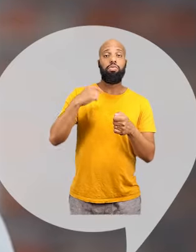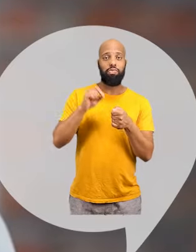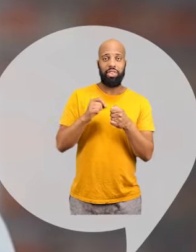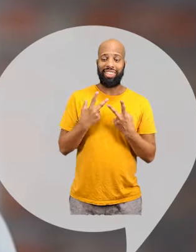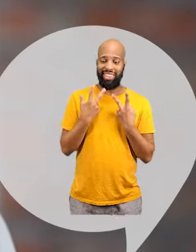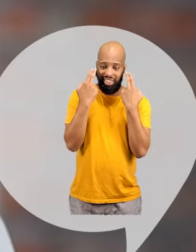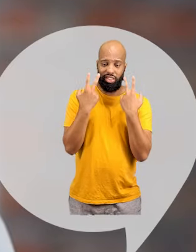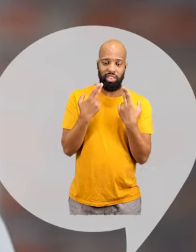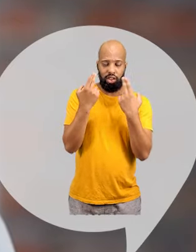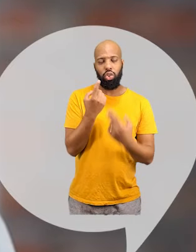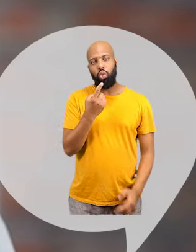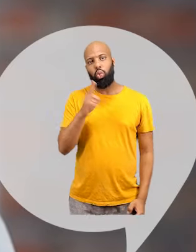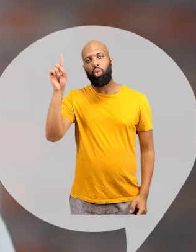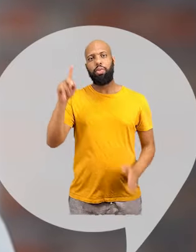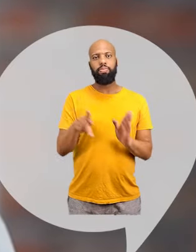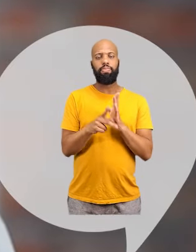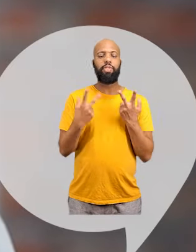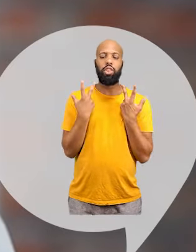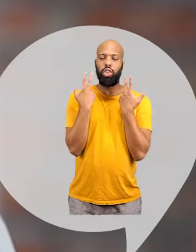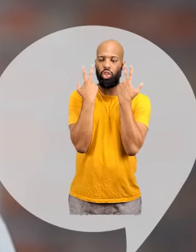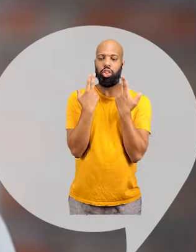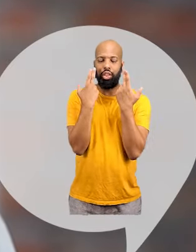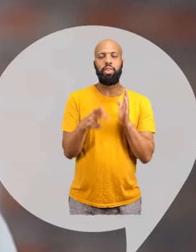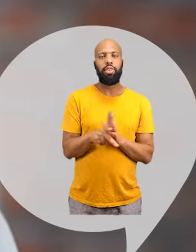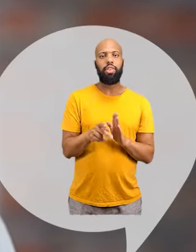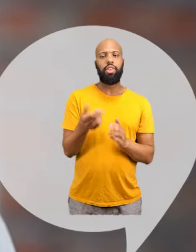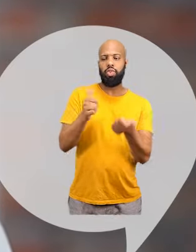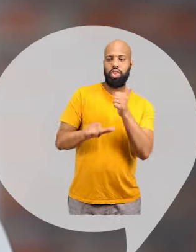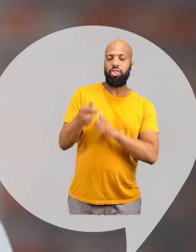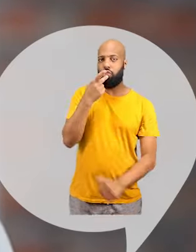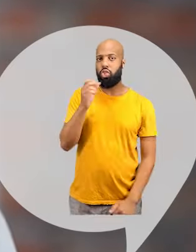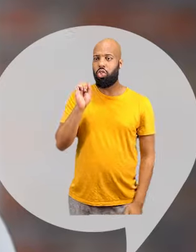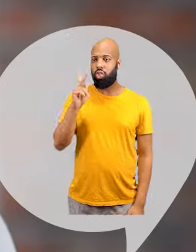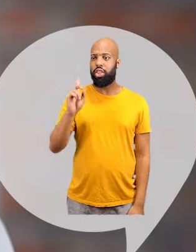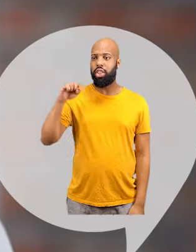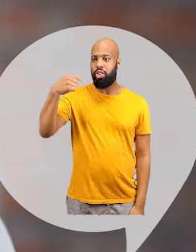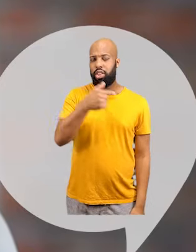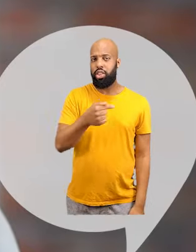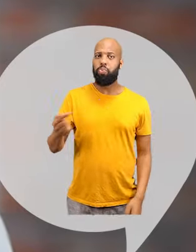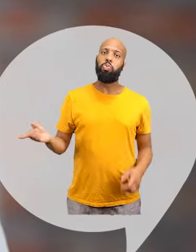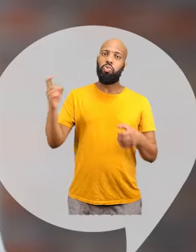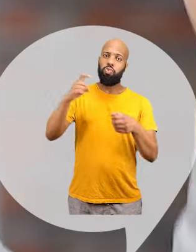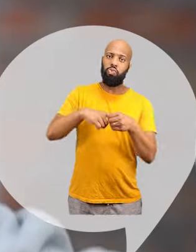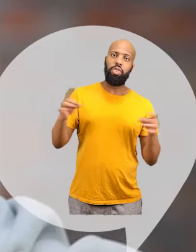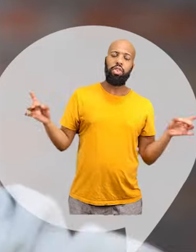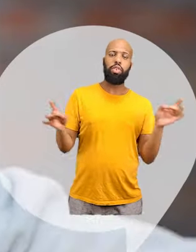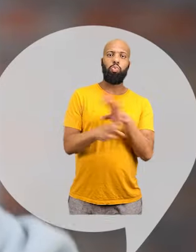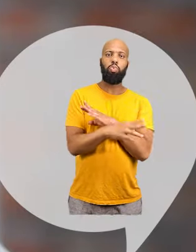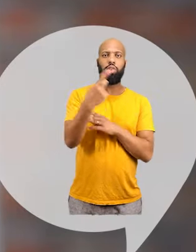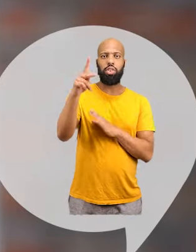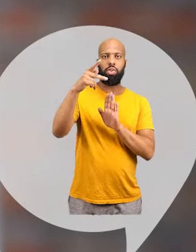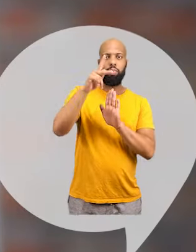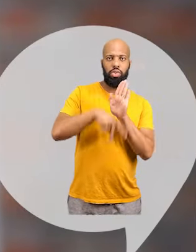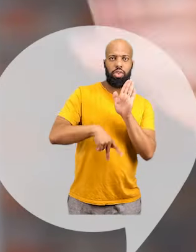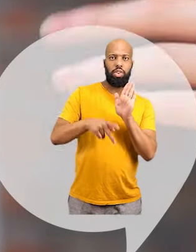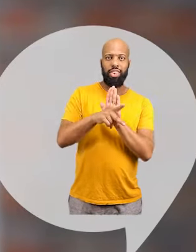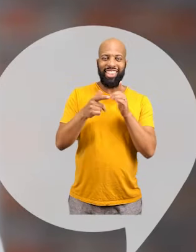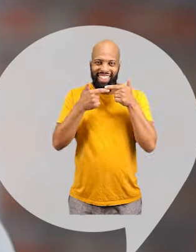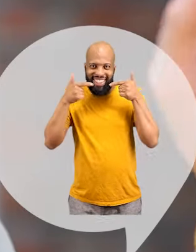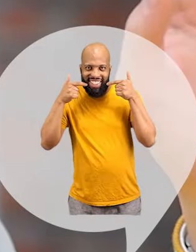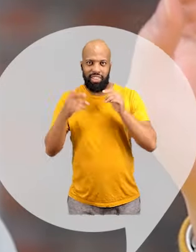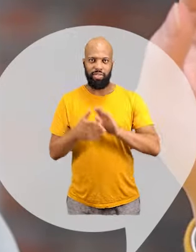com ele mas as últimas consultas de avaliação ele falou assim Ah então tá bom semana que vem você volta e a gente termina esse seu projeto